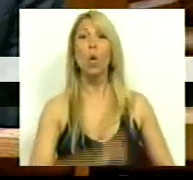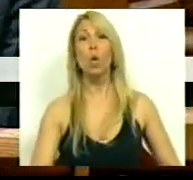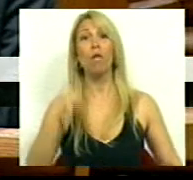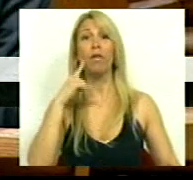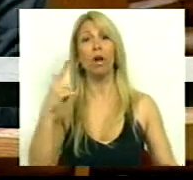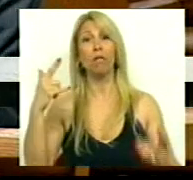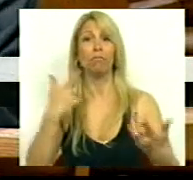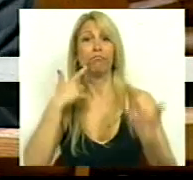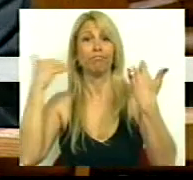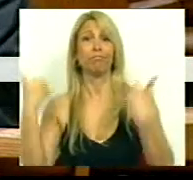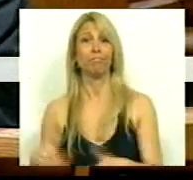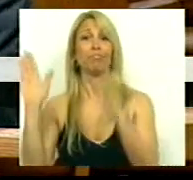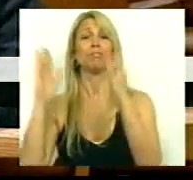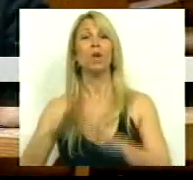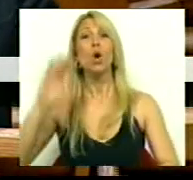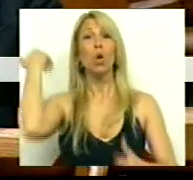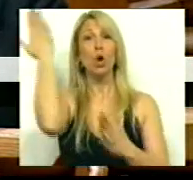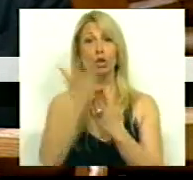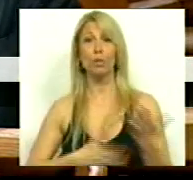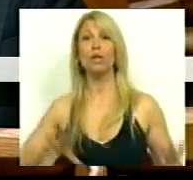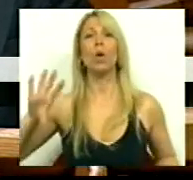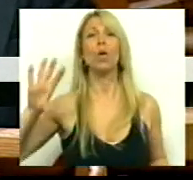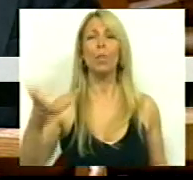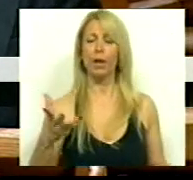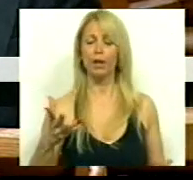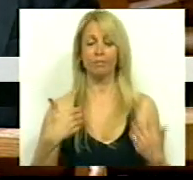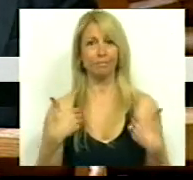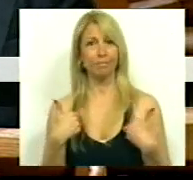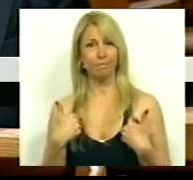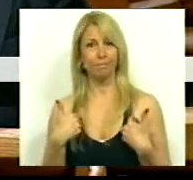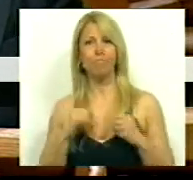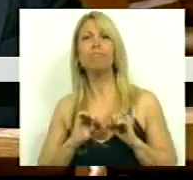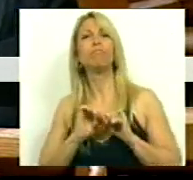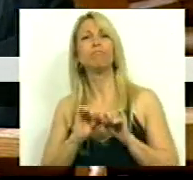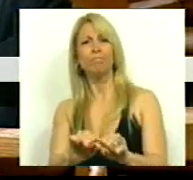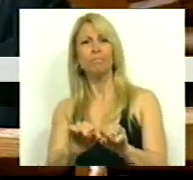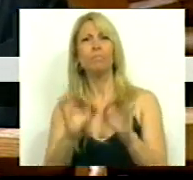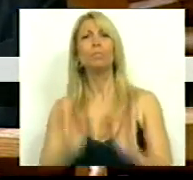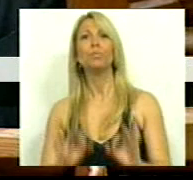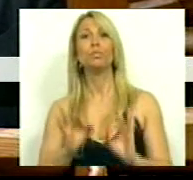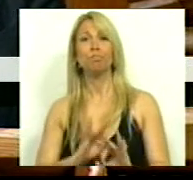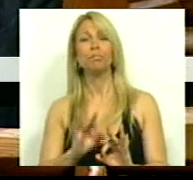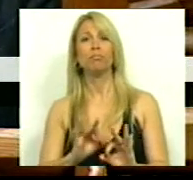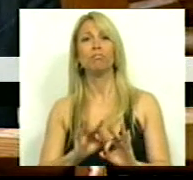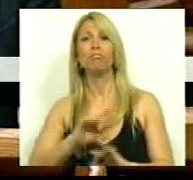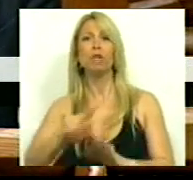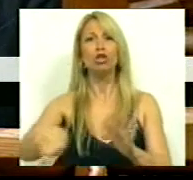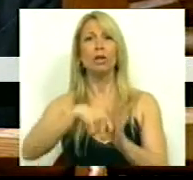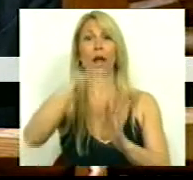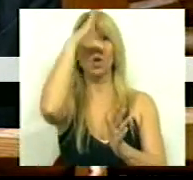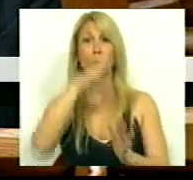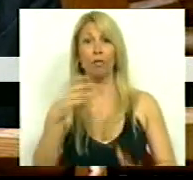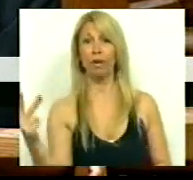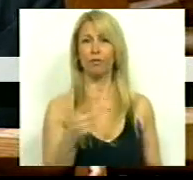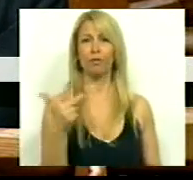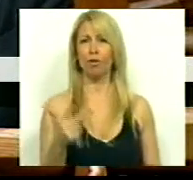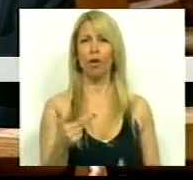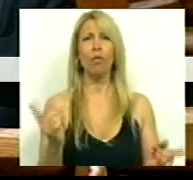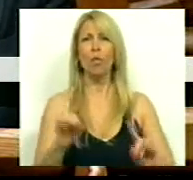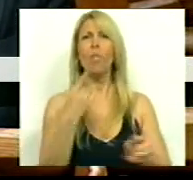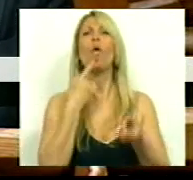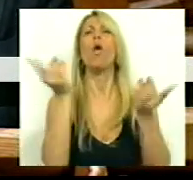a Constituição e o país. Pela nossa parte, rejeitamos a chantagem do Governo e da Troika. Não nos